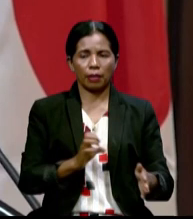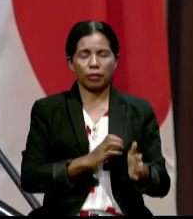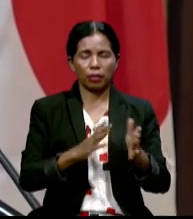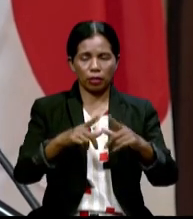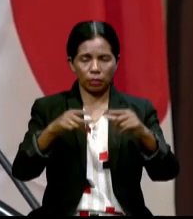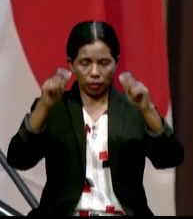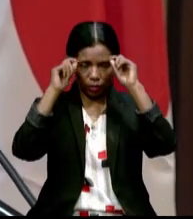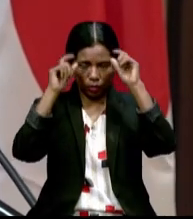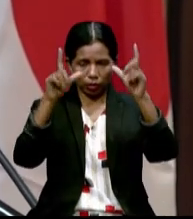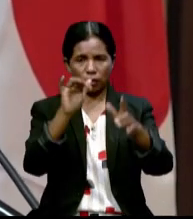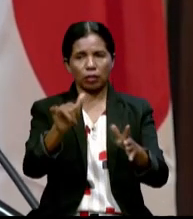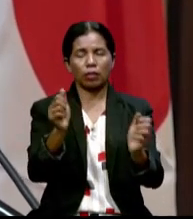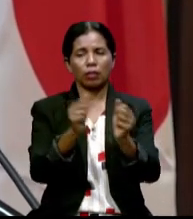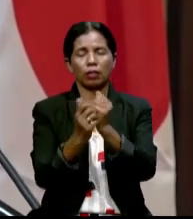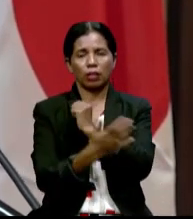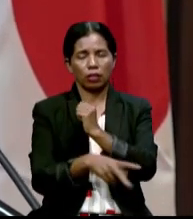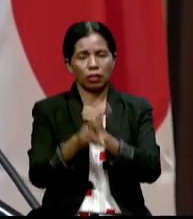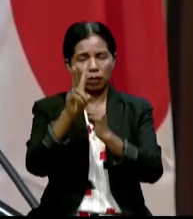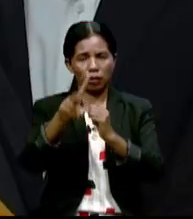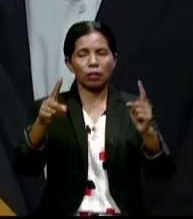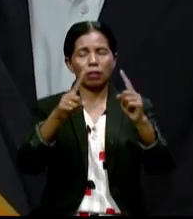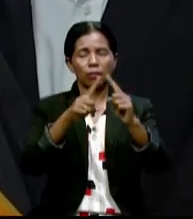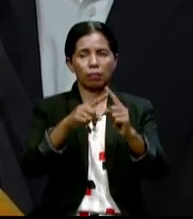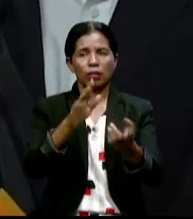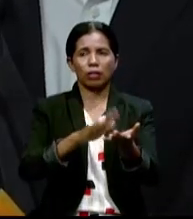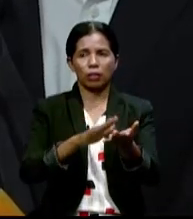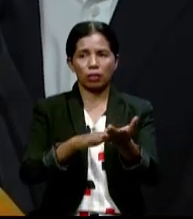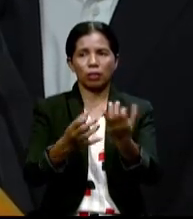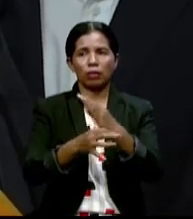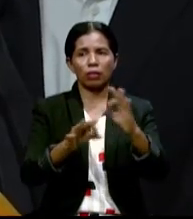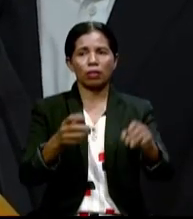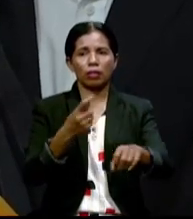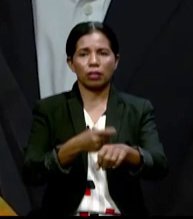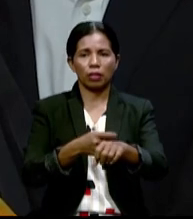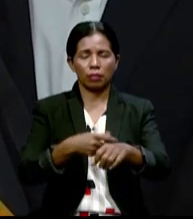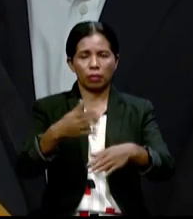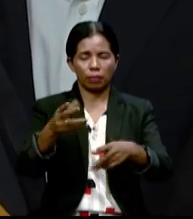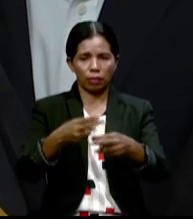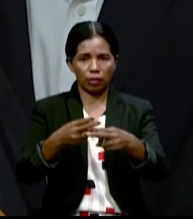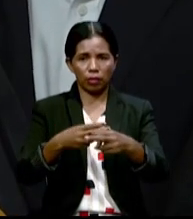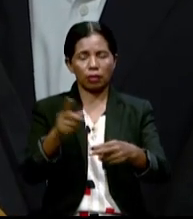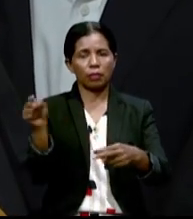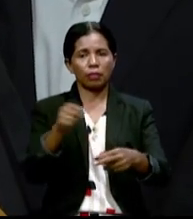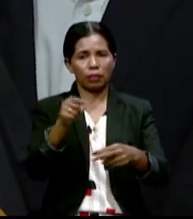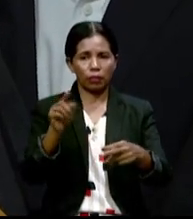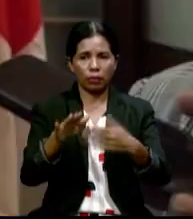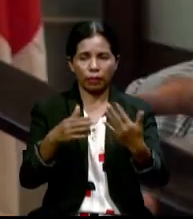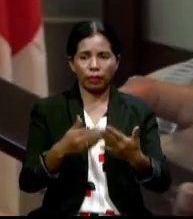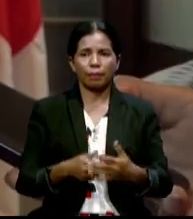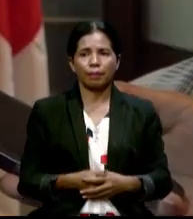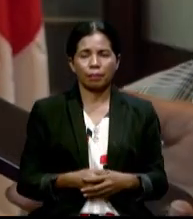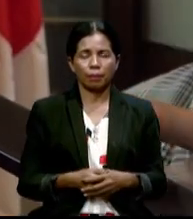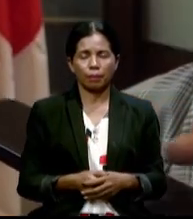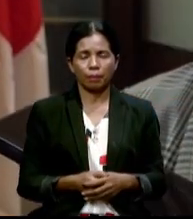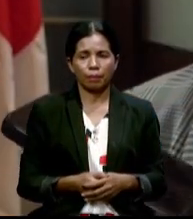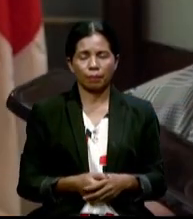Timor-Leste, acordo entre nação Ruaninian para bolso estudo ou duração tempo limitado Tebes para bolseiro Sira. There is no